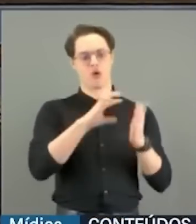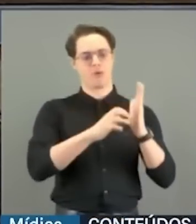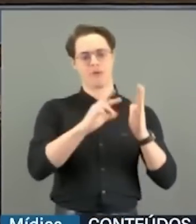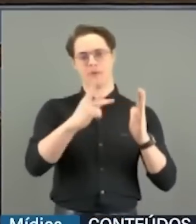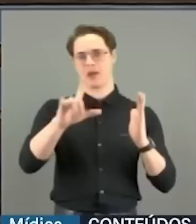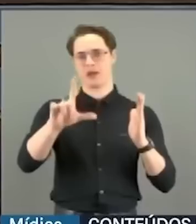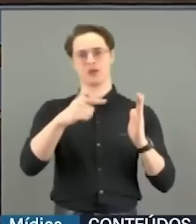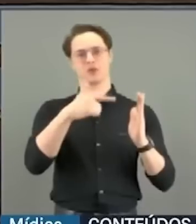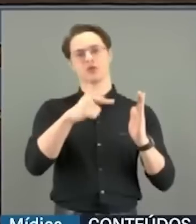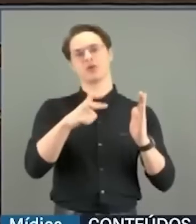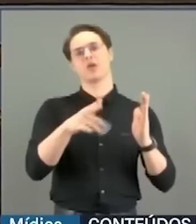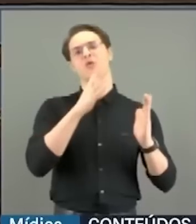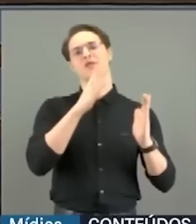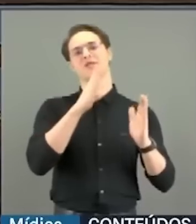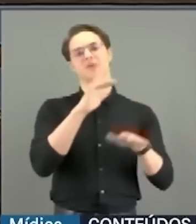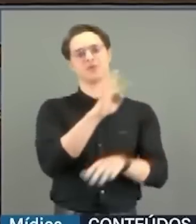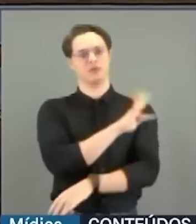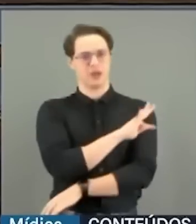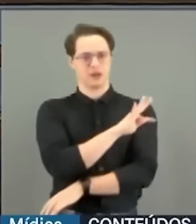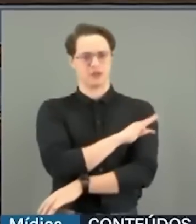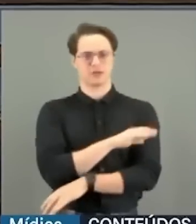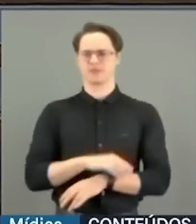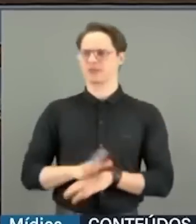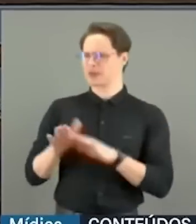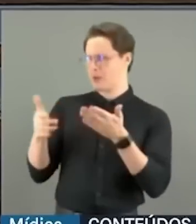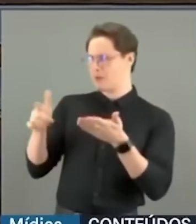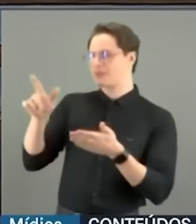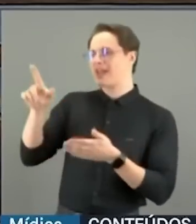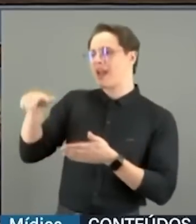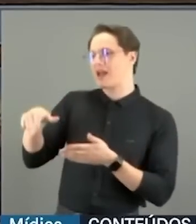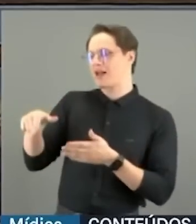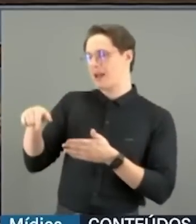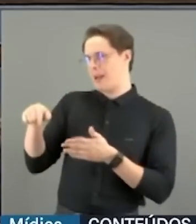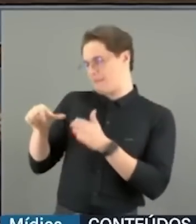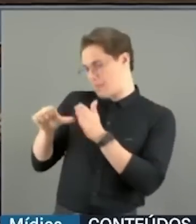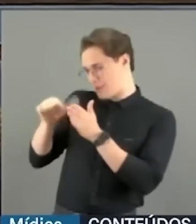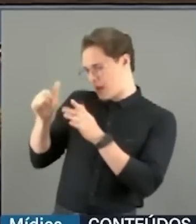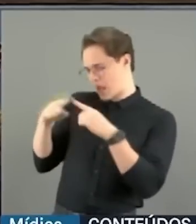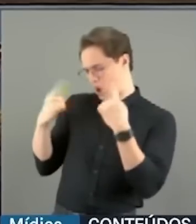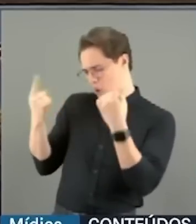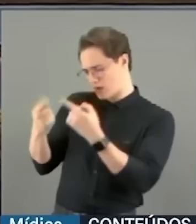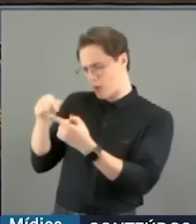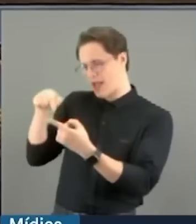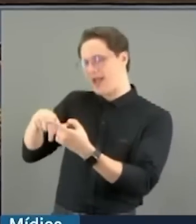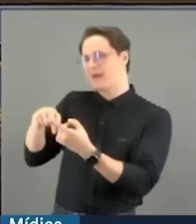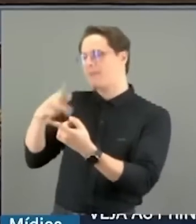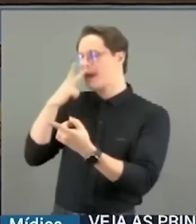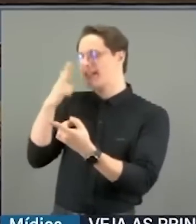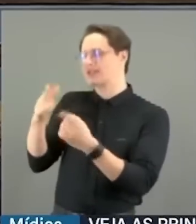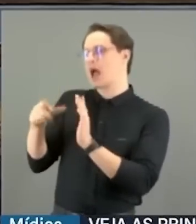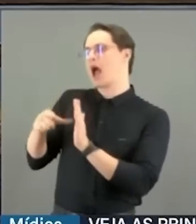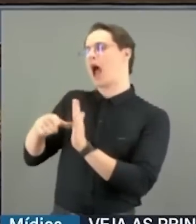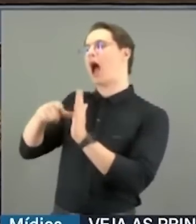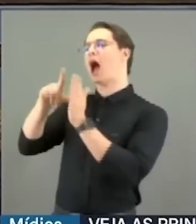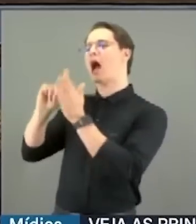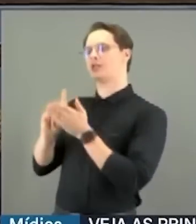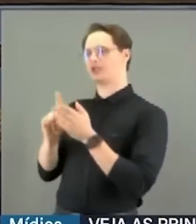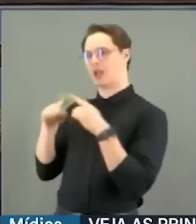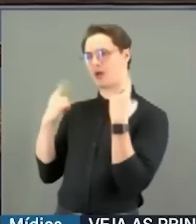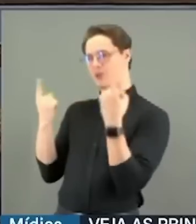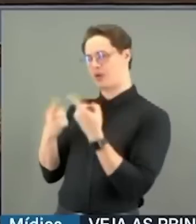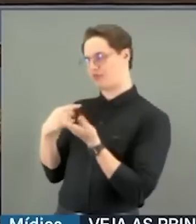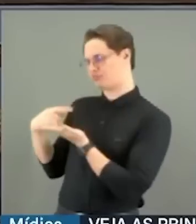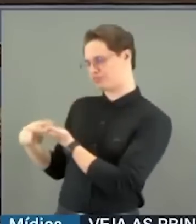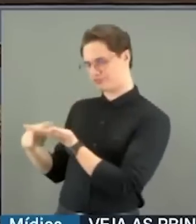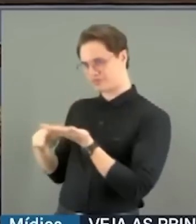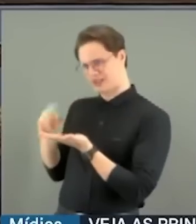Então foi uma reunião, digamos, preliminar. Exatamente, uma reunião preliminar. Essa, e na sequência foi então feito contato com o